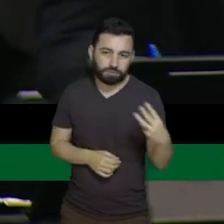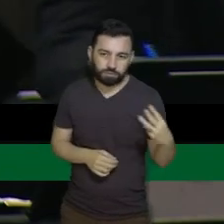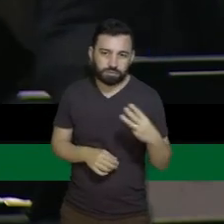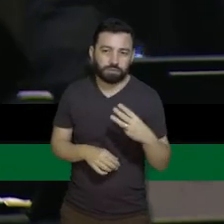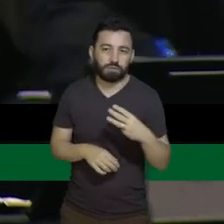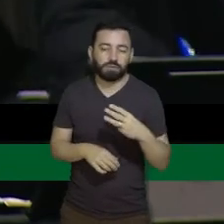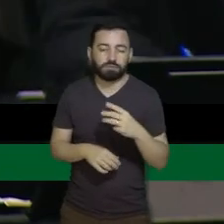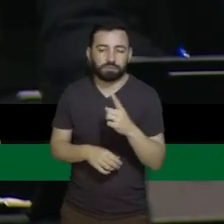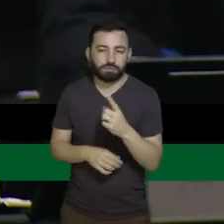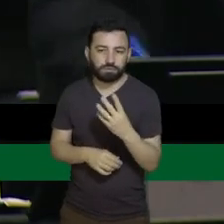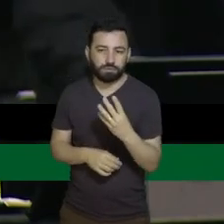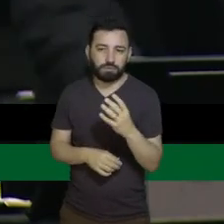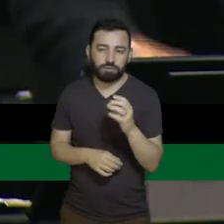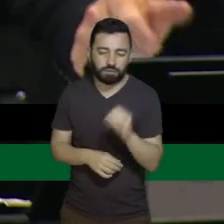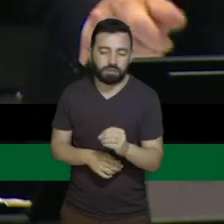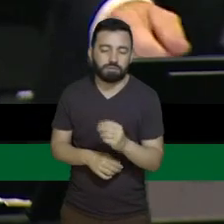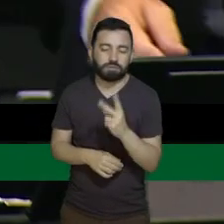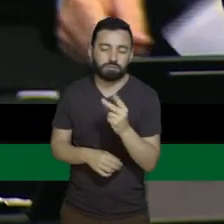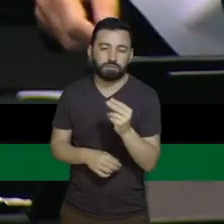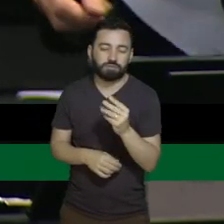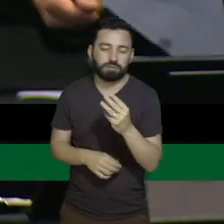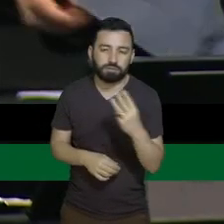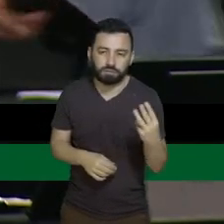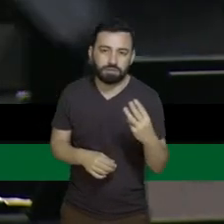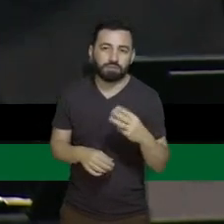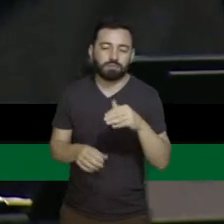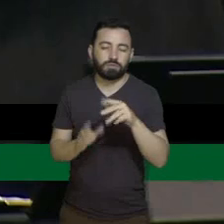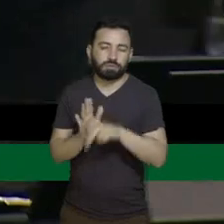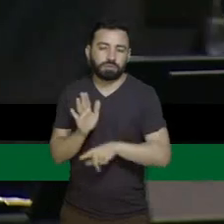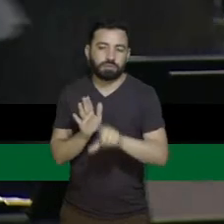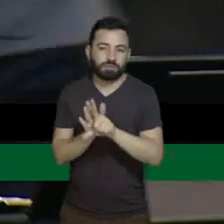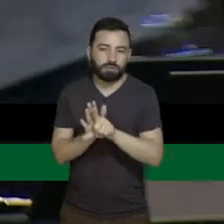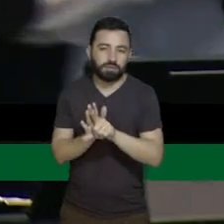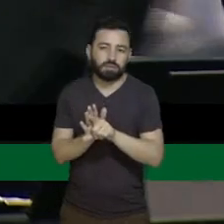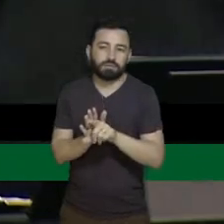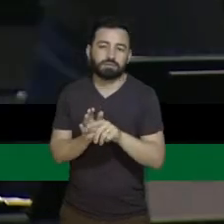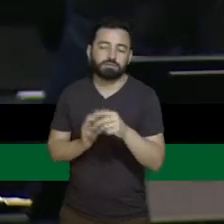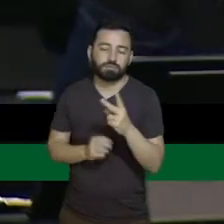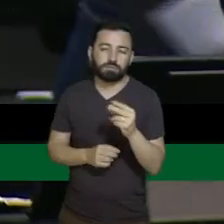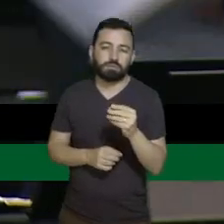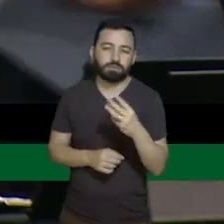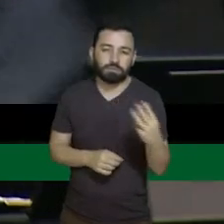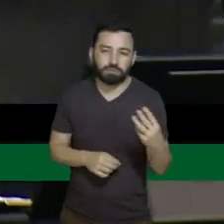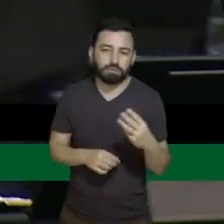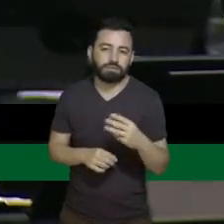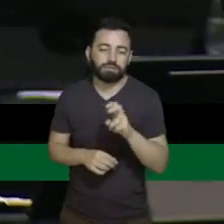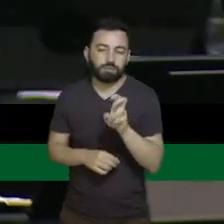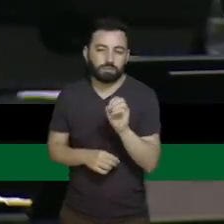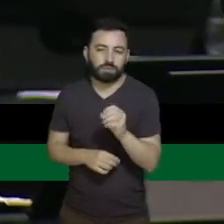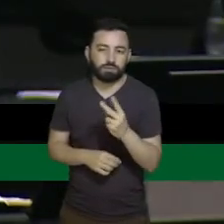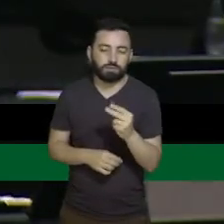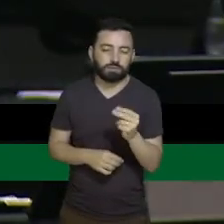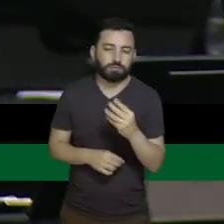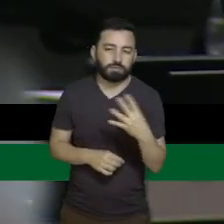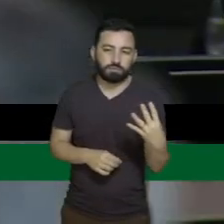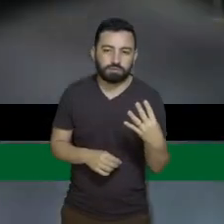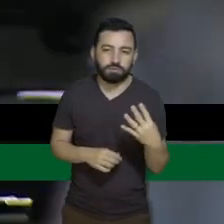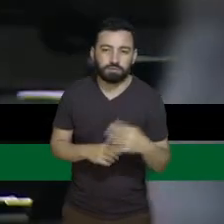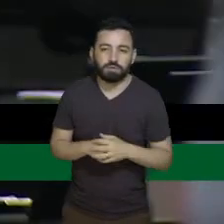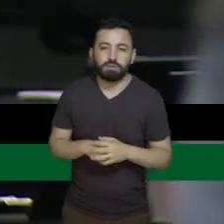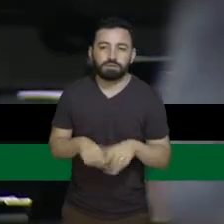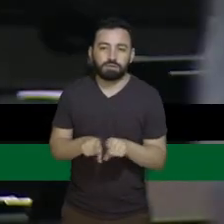Lei 140/2023, Projeto de Lei 306/2023, Projeto de Lei 50/2024, Projeto de